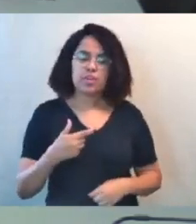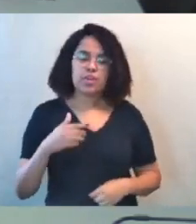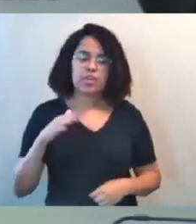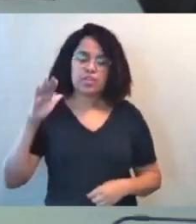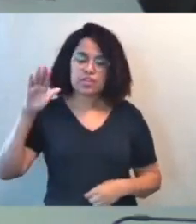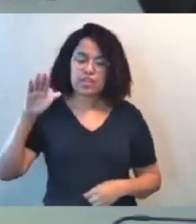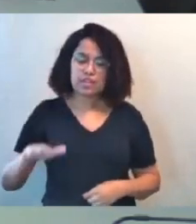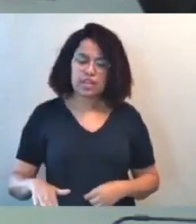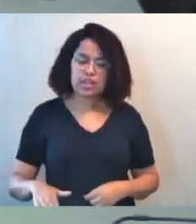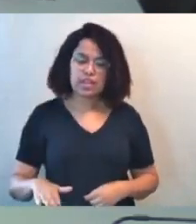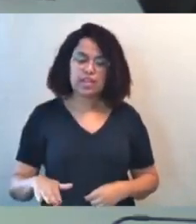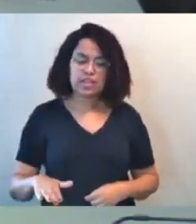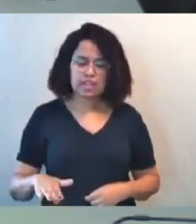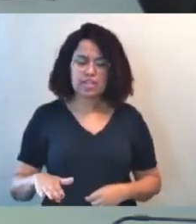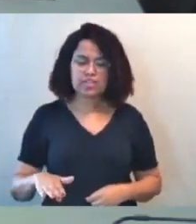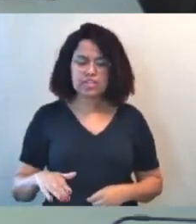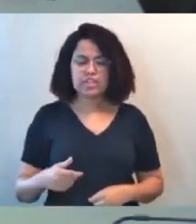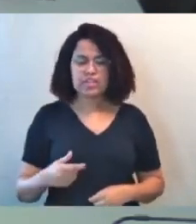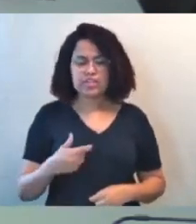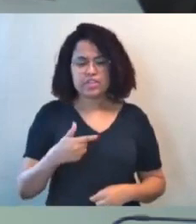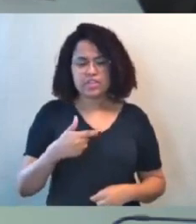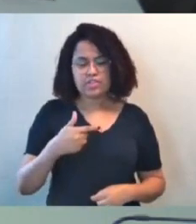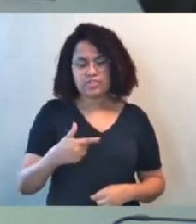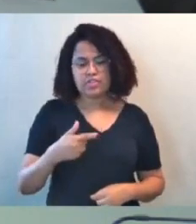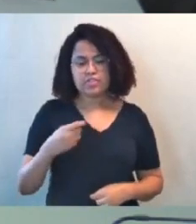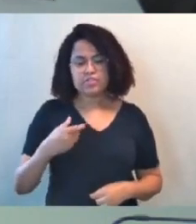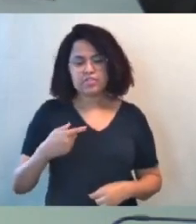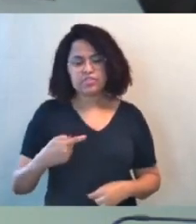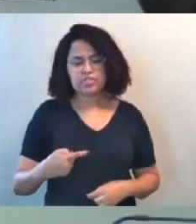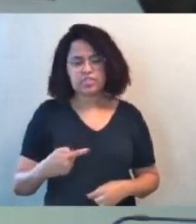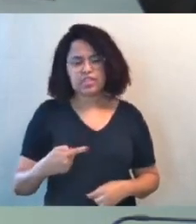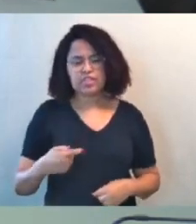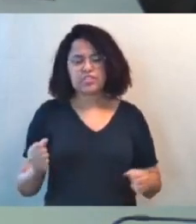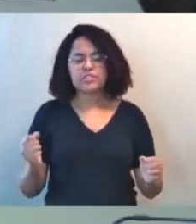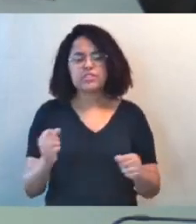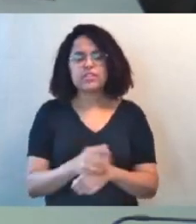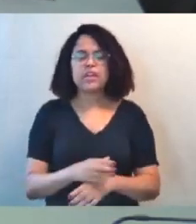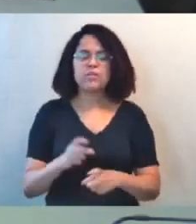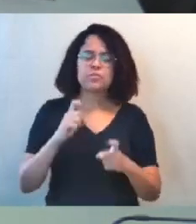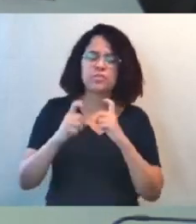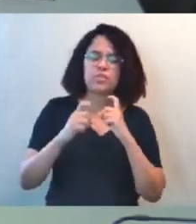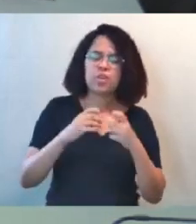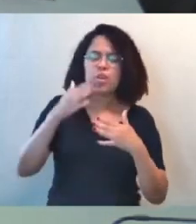12 horas e 27 minutos, nós encerramos esta reunião. Muito obrigada, André. Muito obrigada,